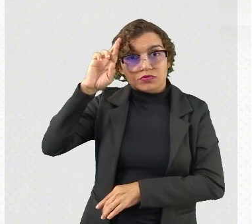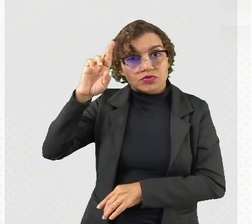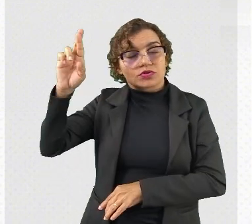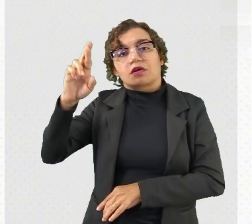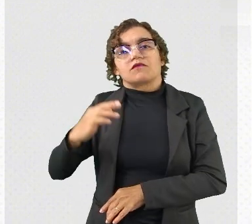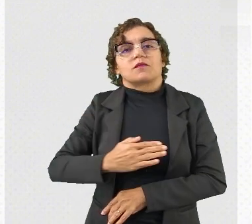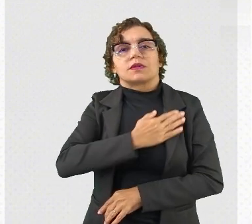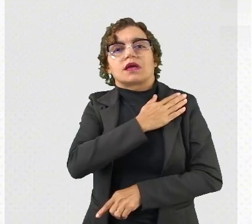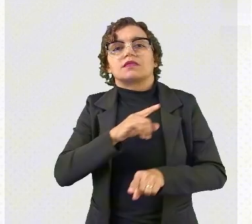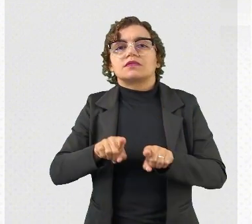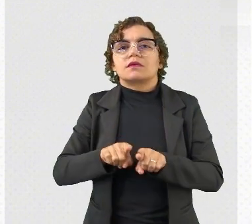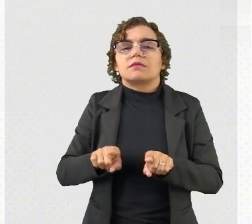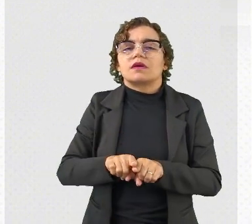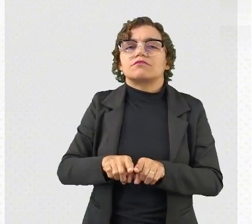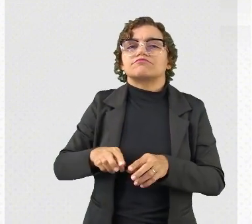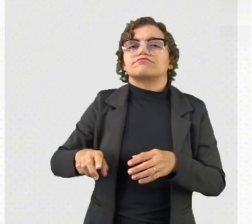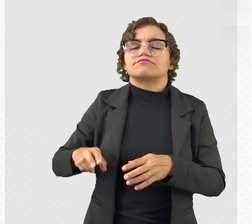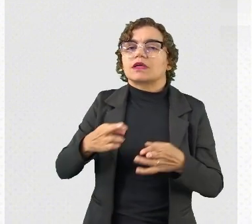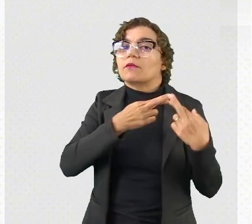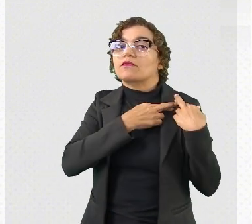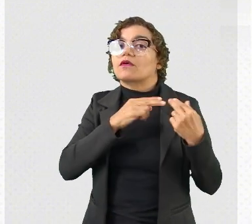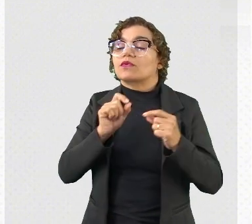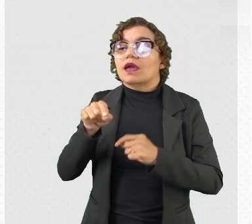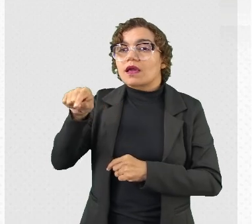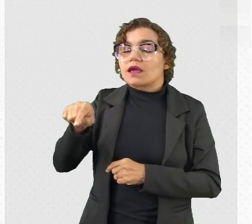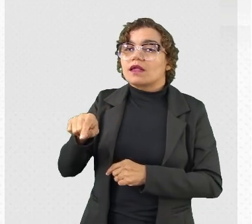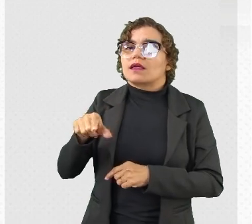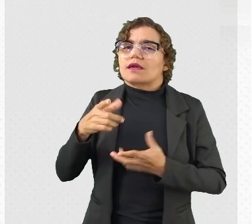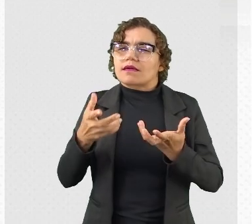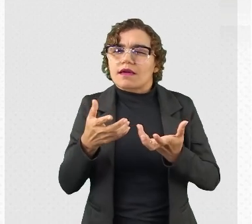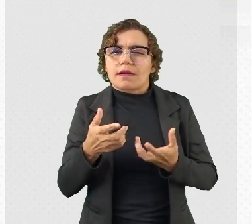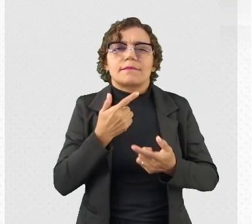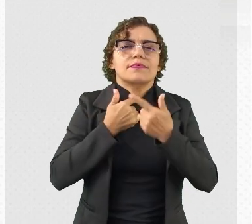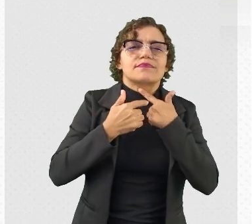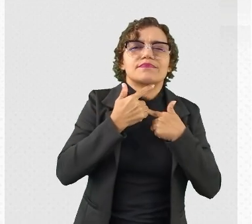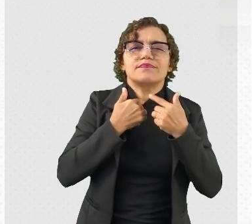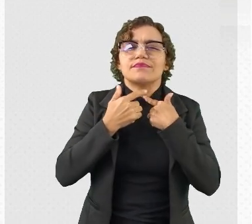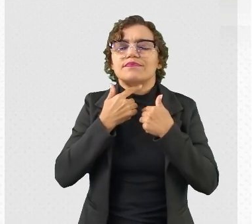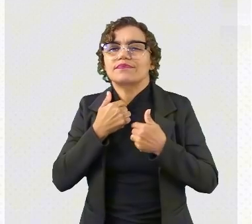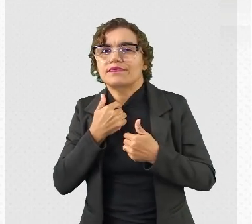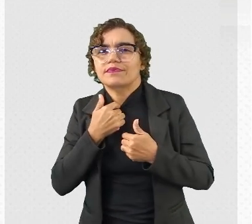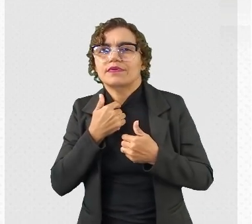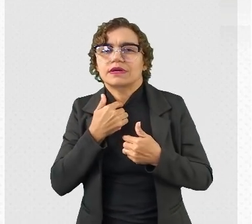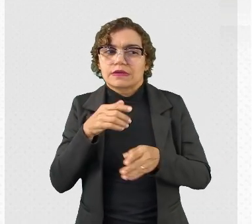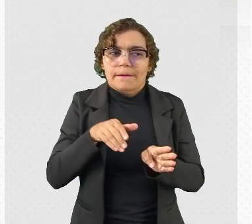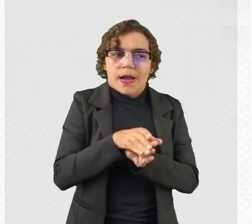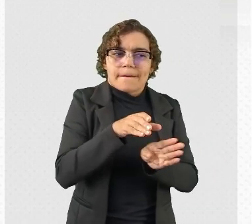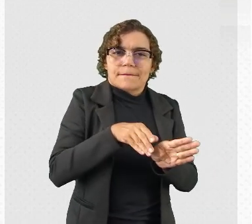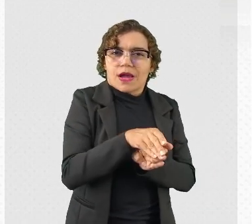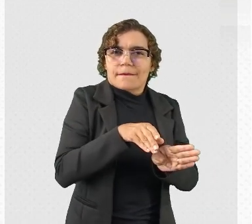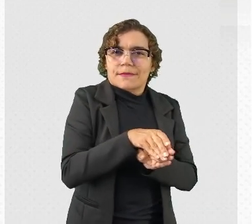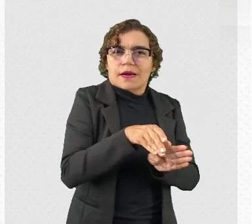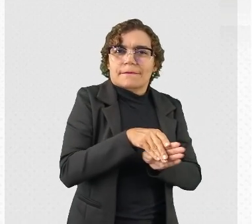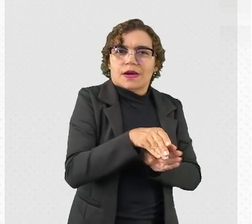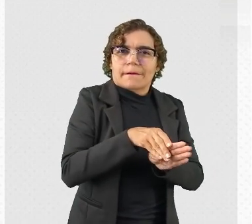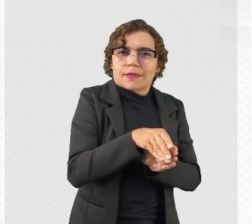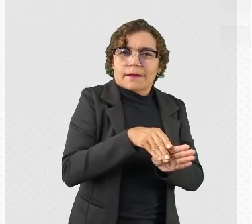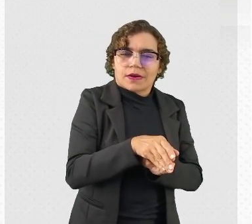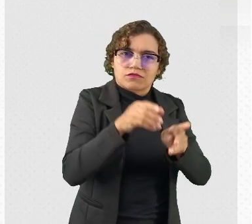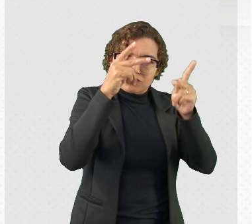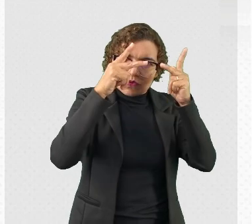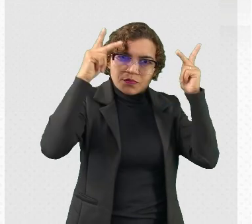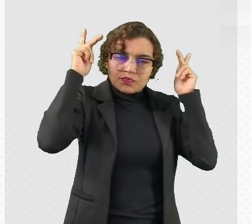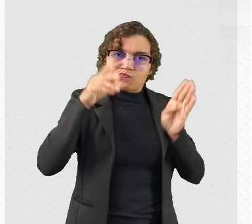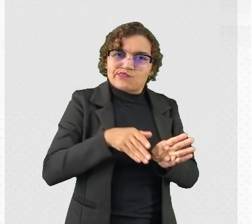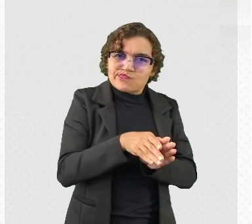pelas operações militares, ele busca oferecer conselhos políticos e o Príncipe é um tratado